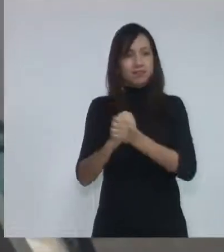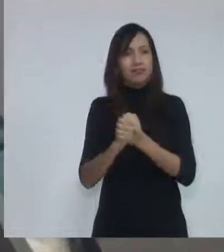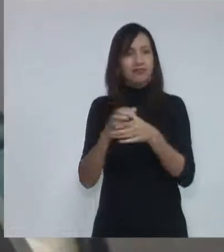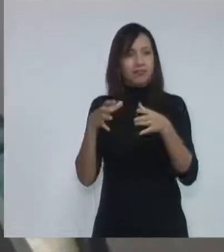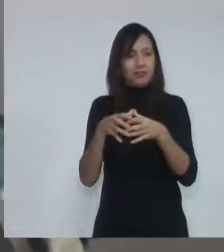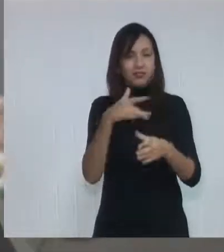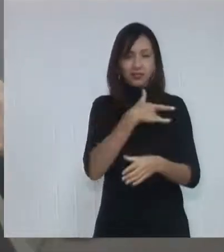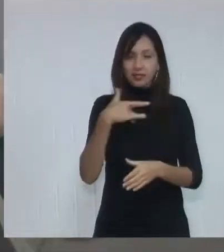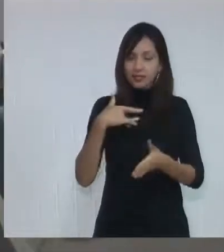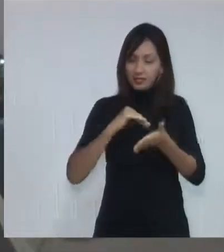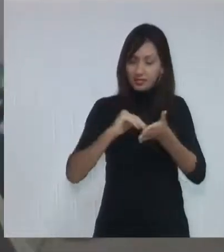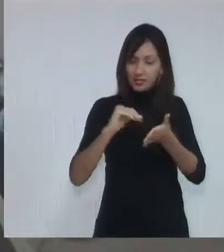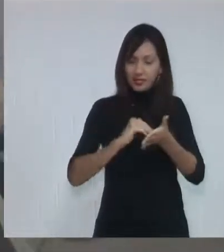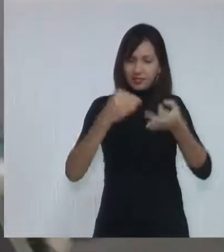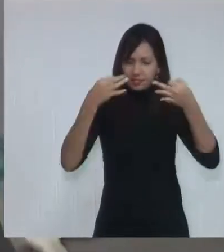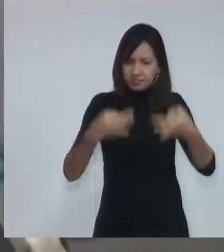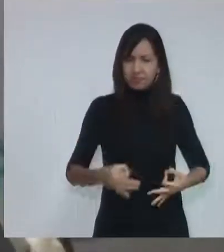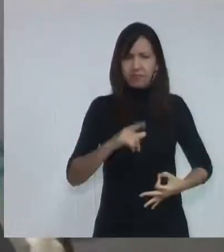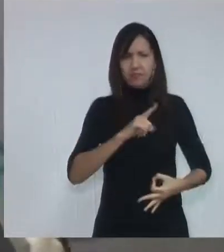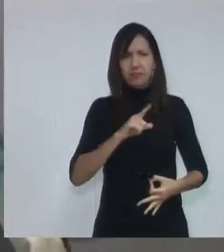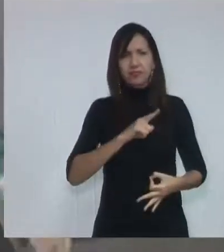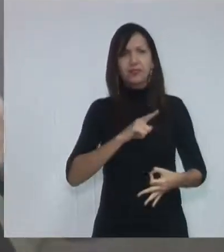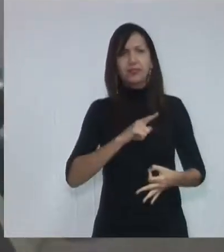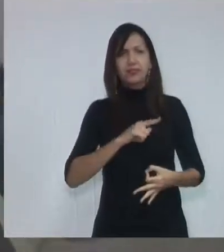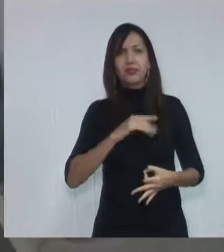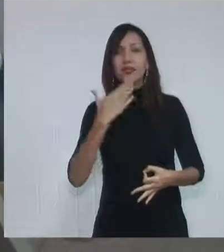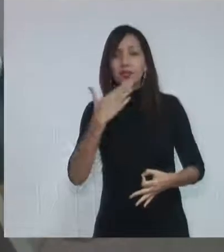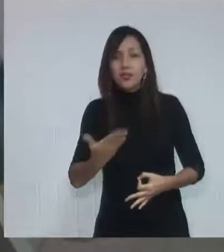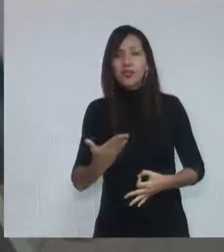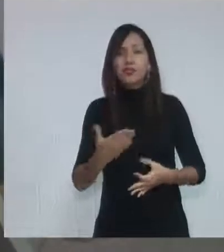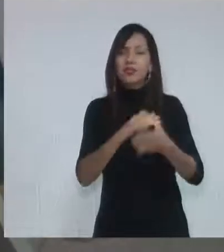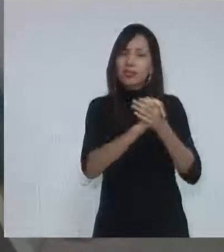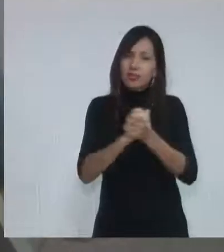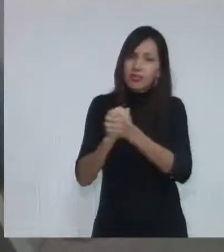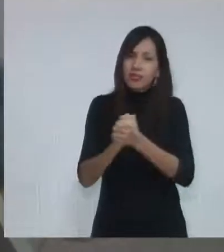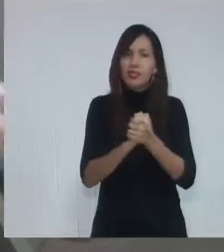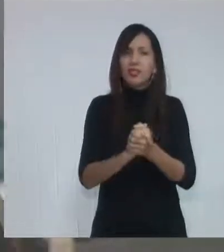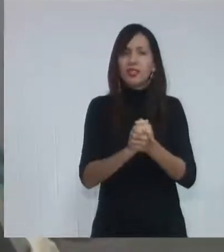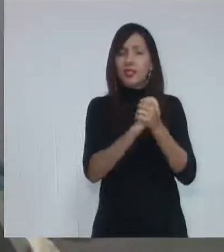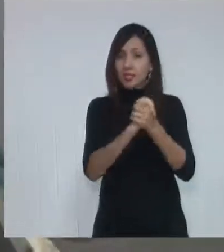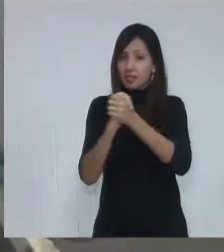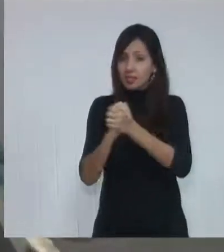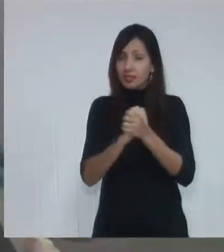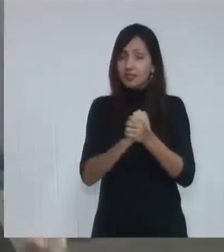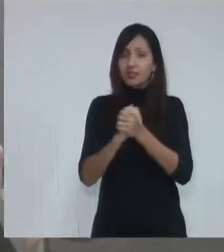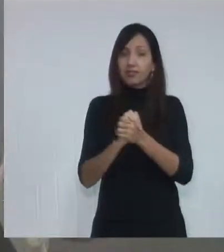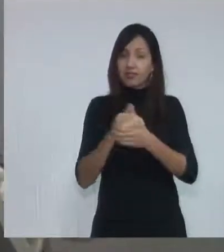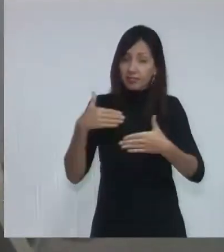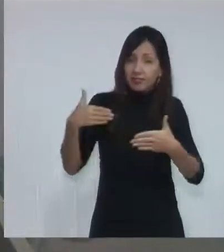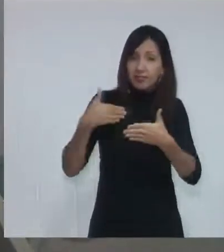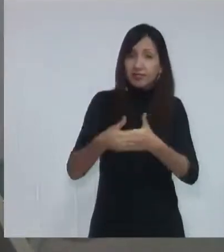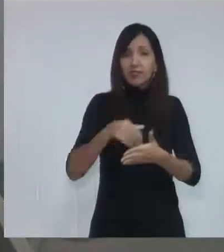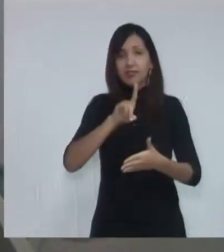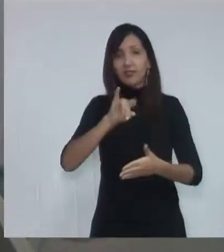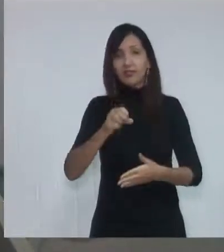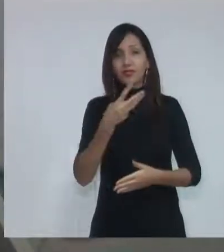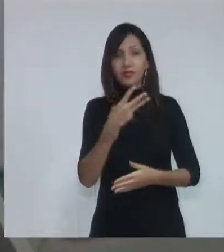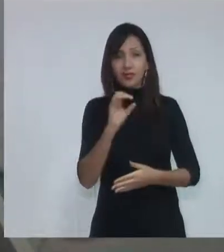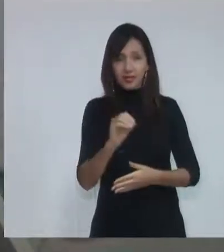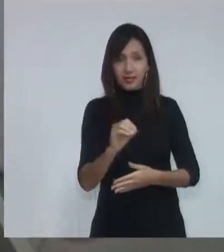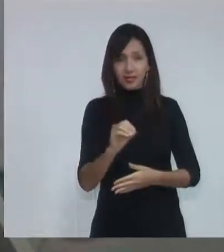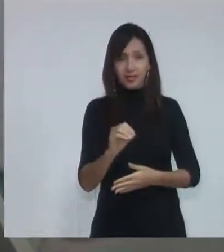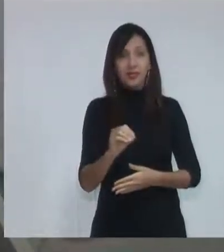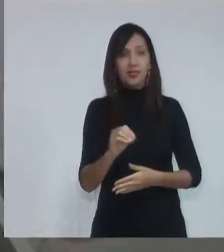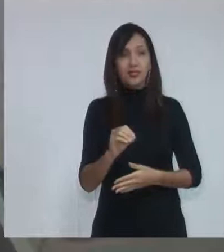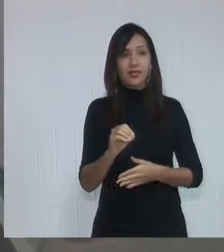nada mais do que justa essa moção para que parabenize e lembre que vai até o dia 30, não é? Campanha nacional vai até o dia